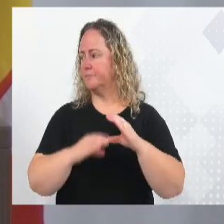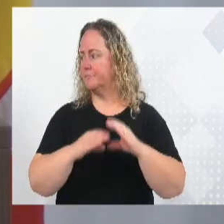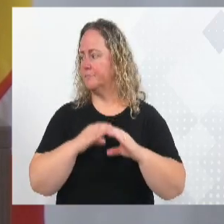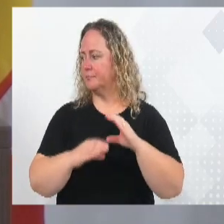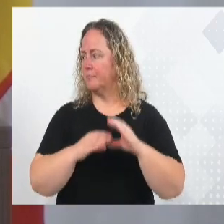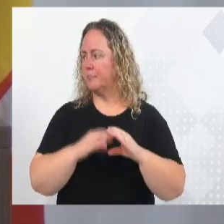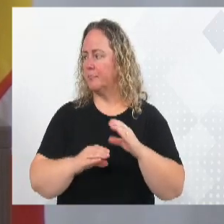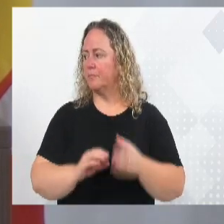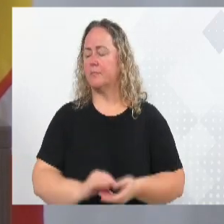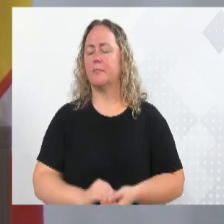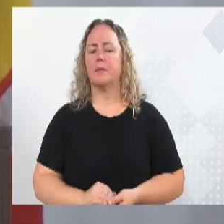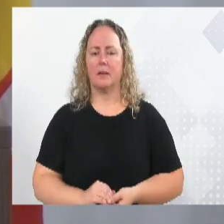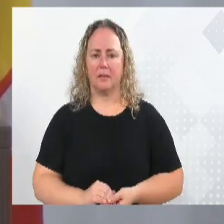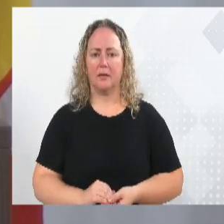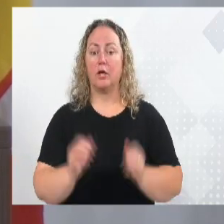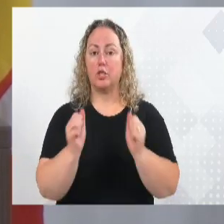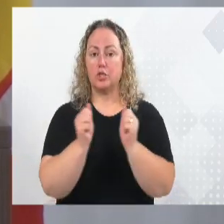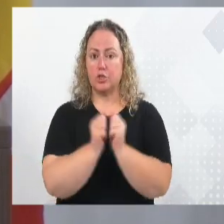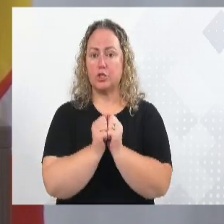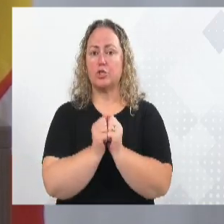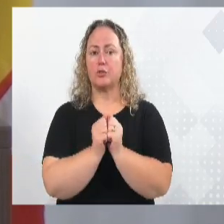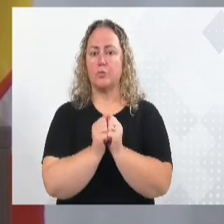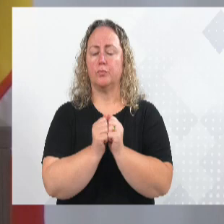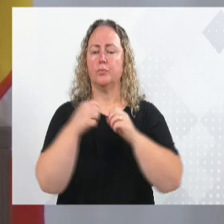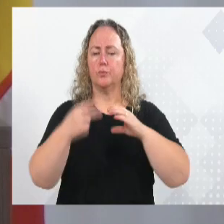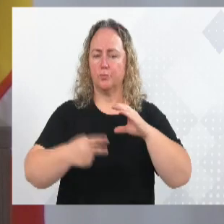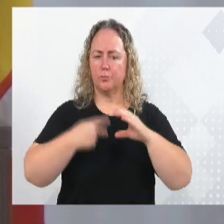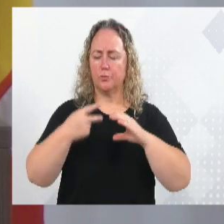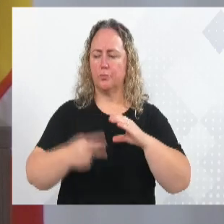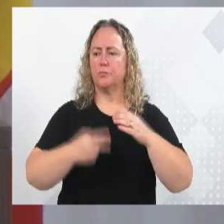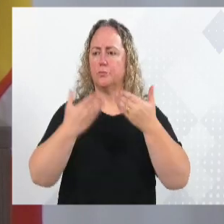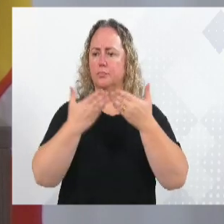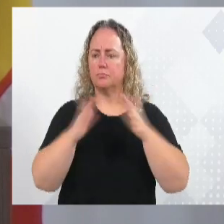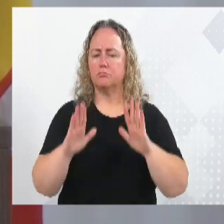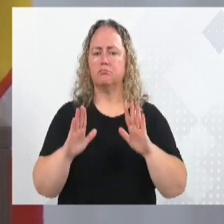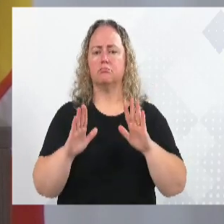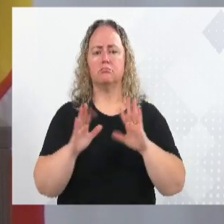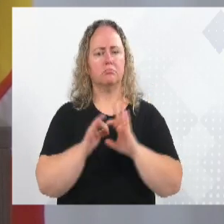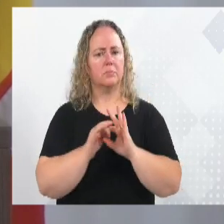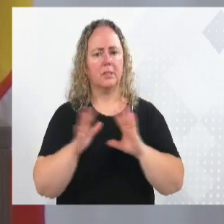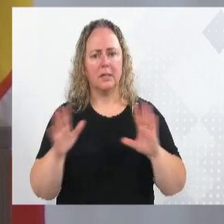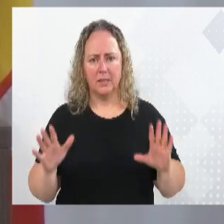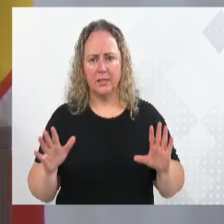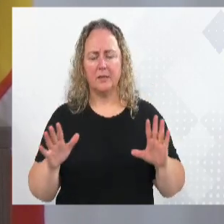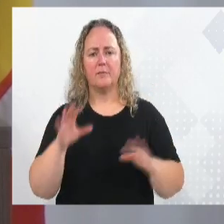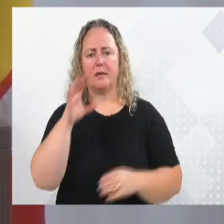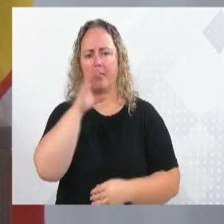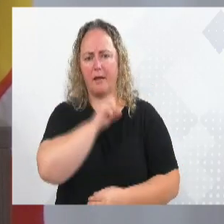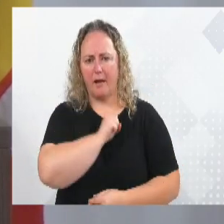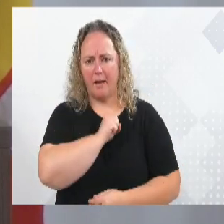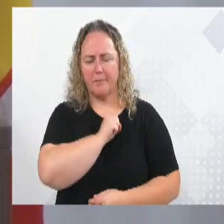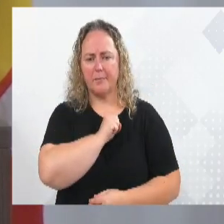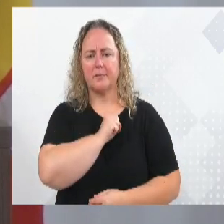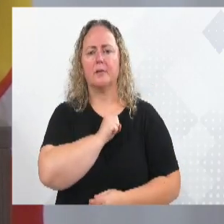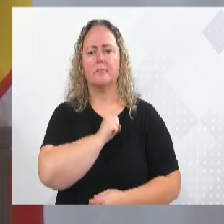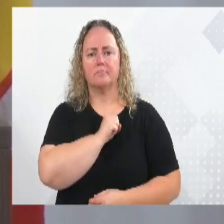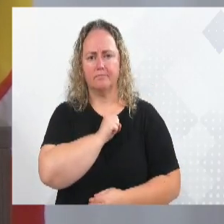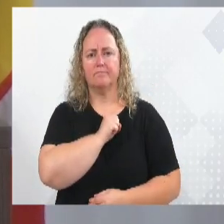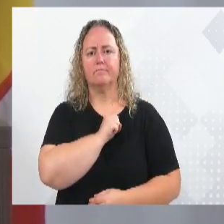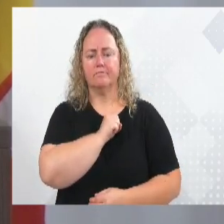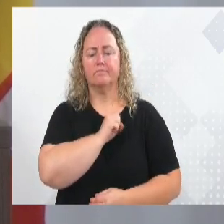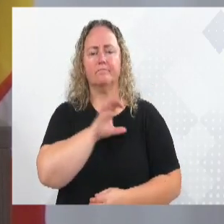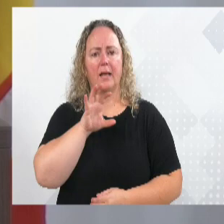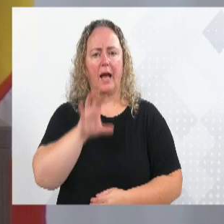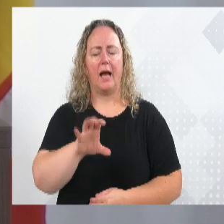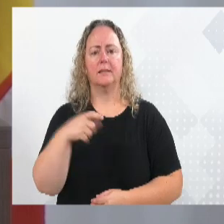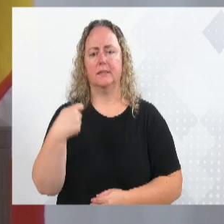a câmara de vereadores será uma comunicação mais aberta uma comunicação mais rápida e ágil porque é